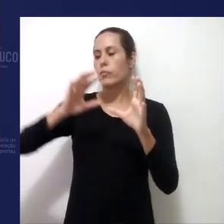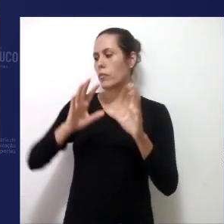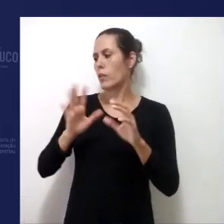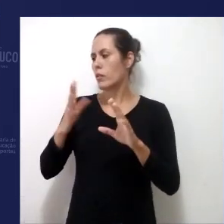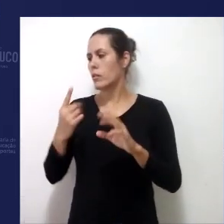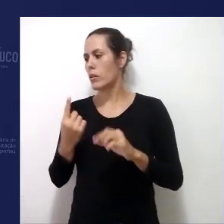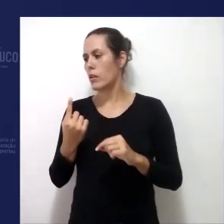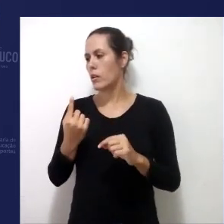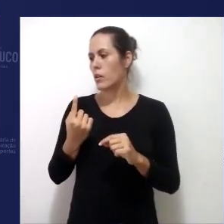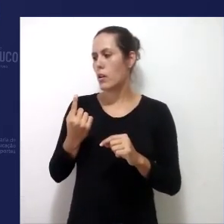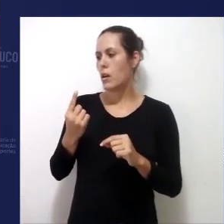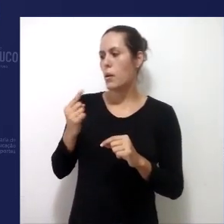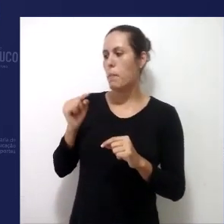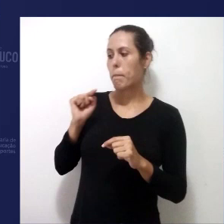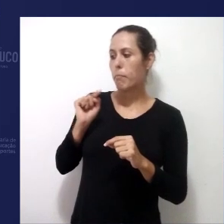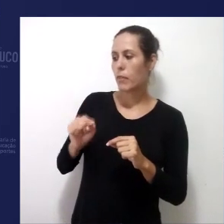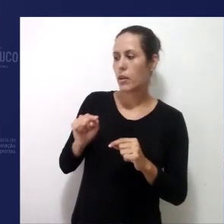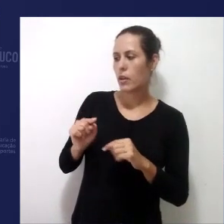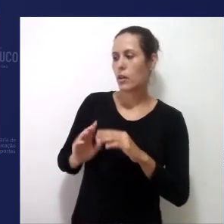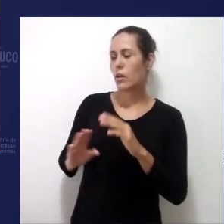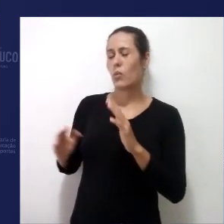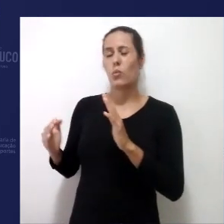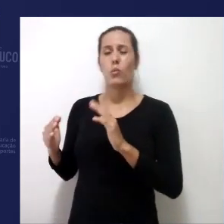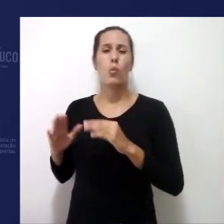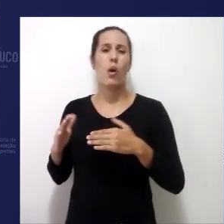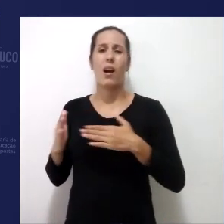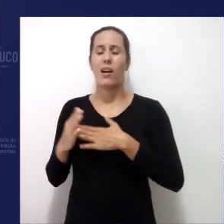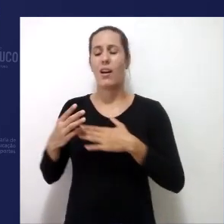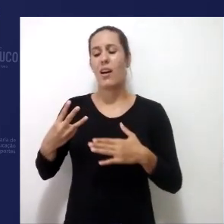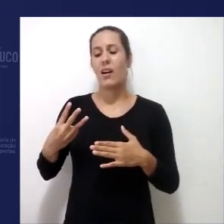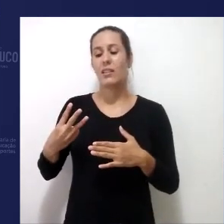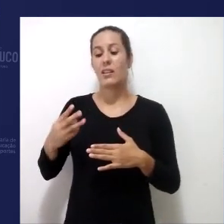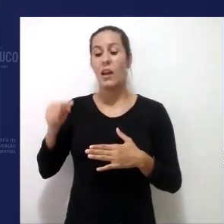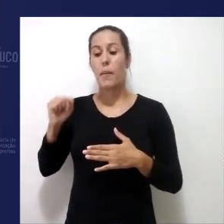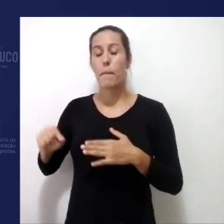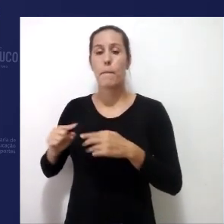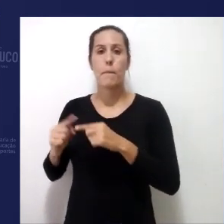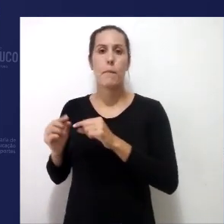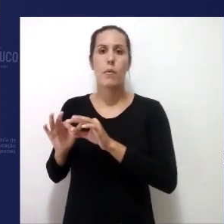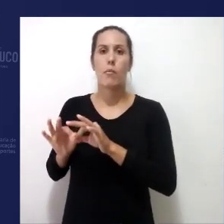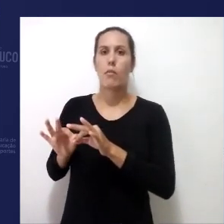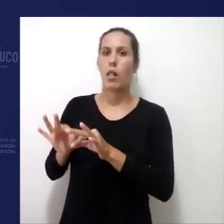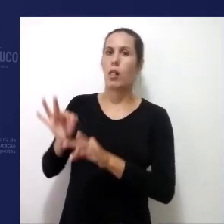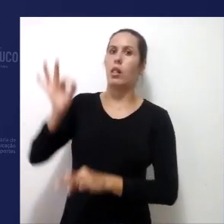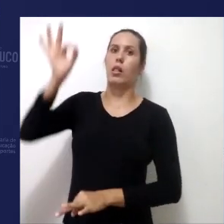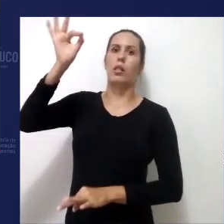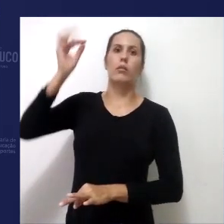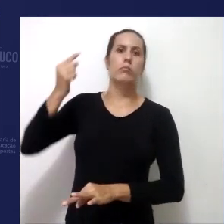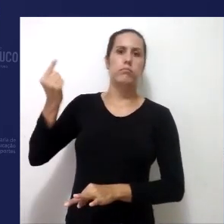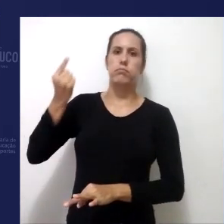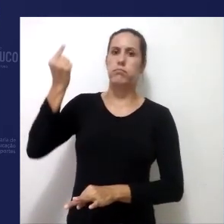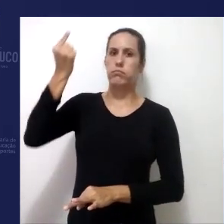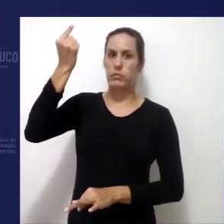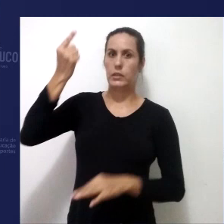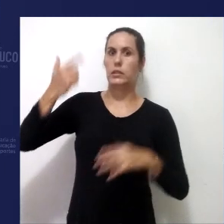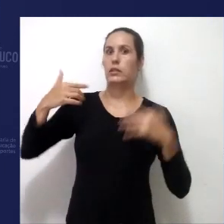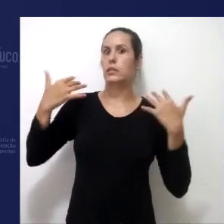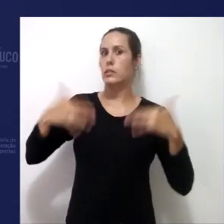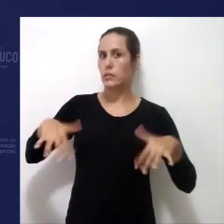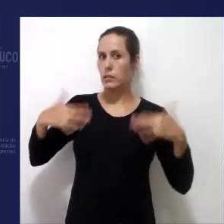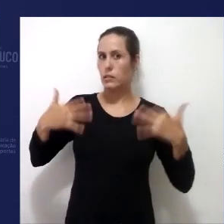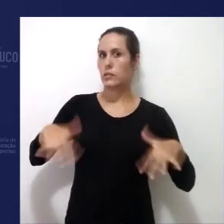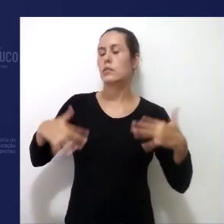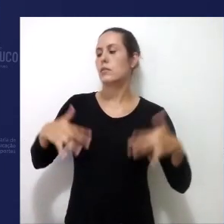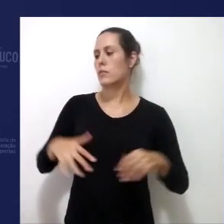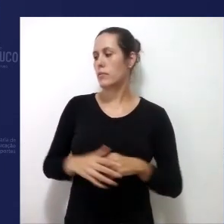entre 1.000 a 3.000 metros e topos com mais de 10.000 metros de altura.